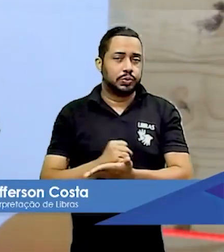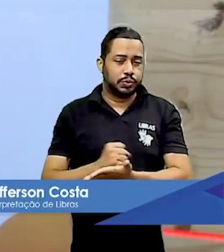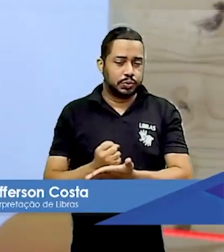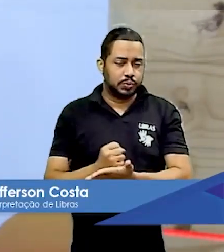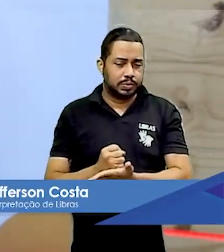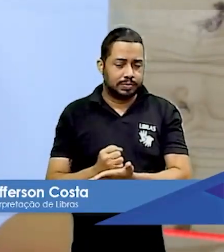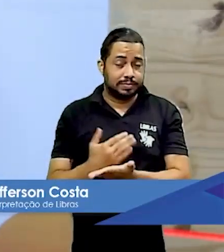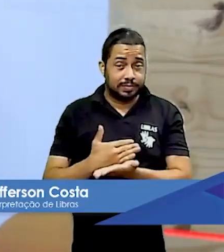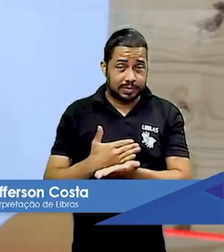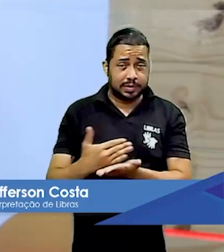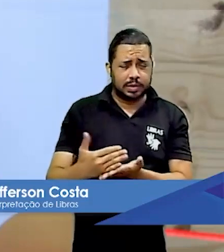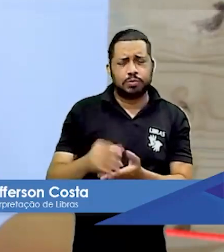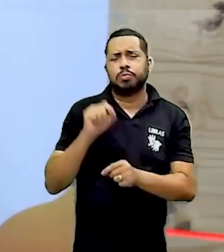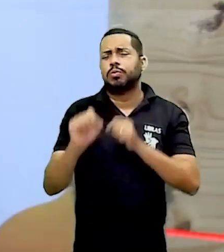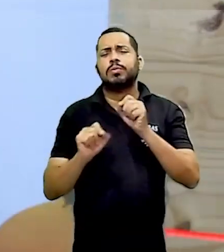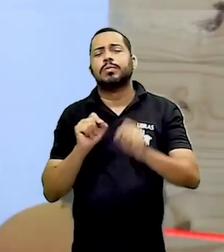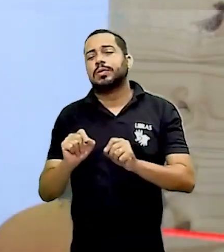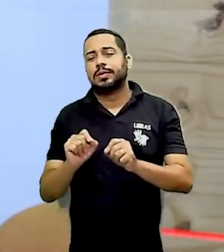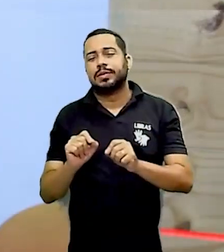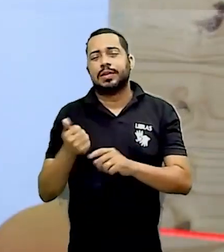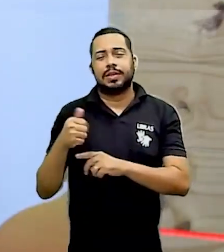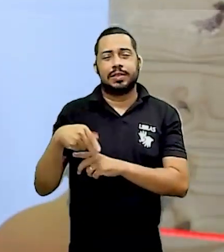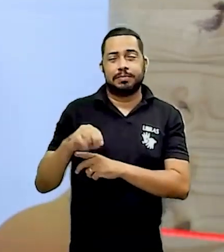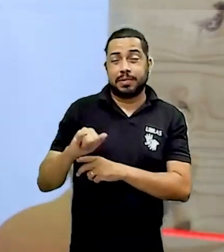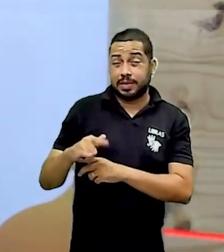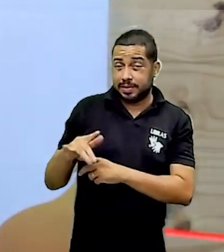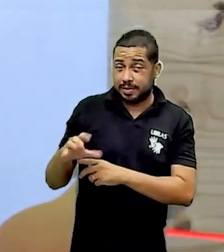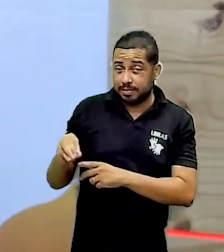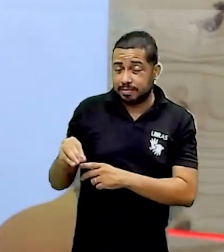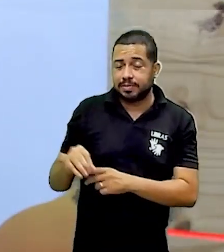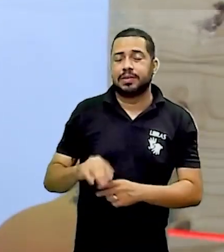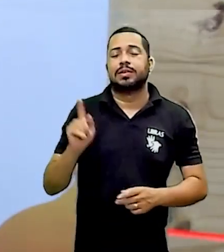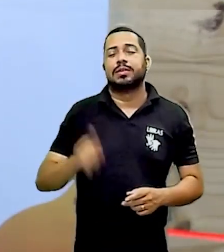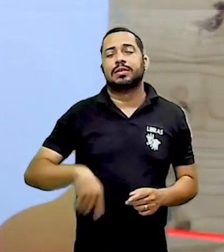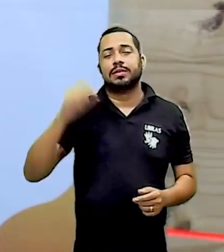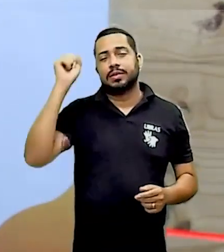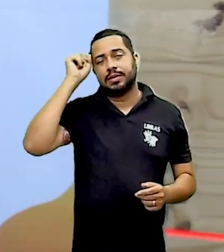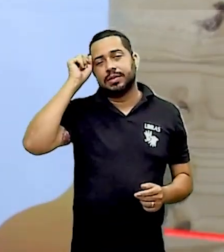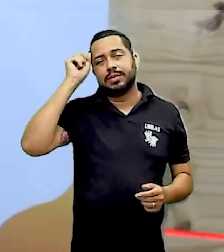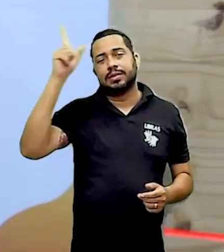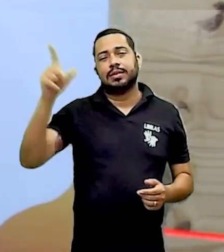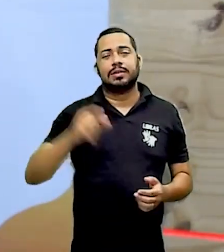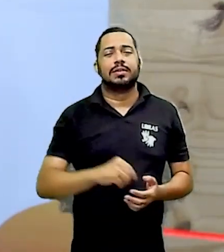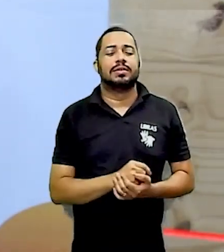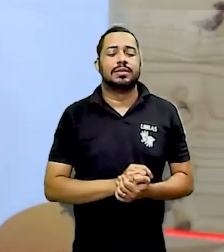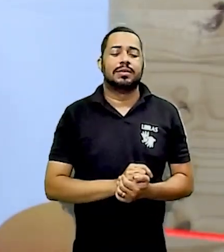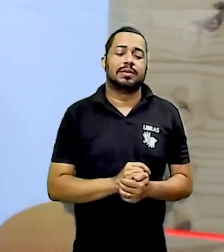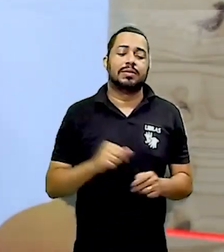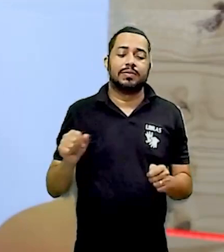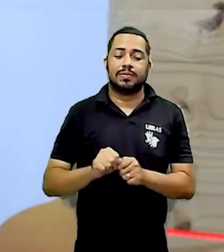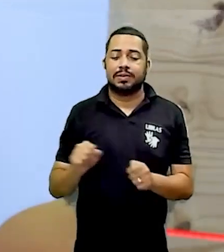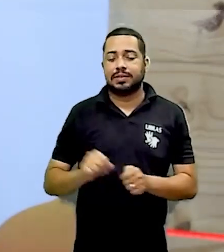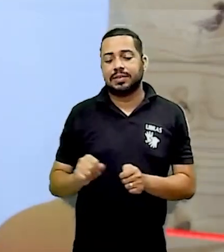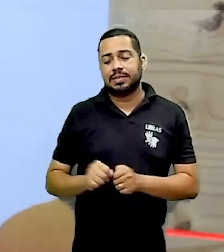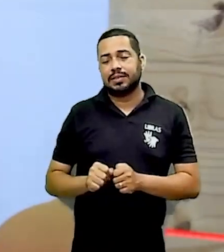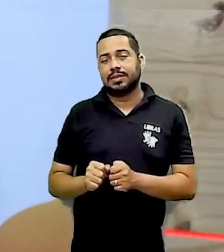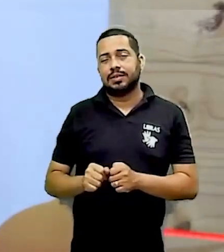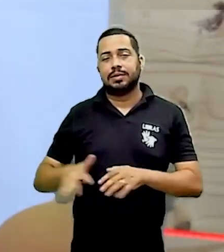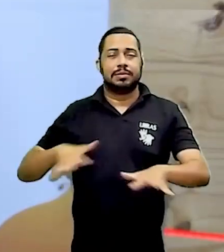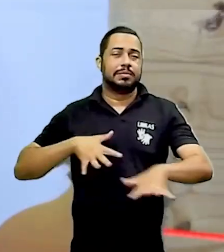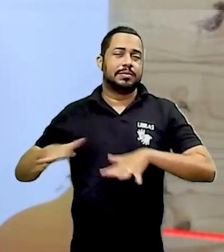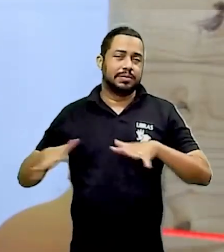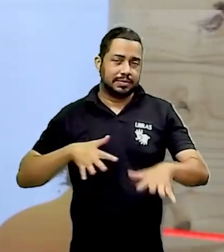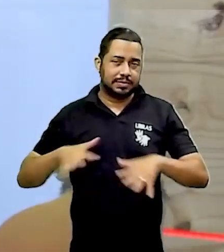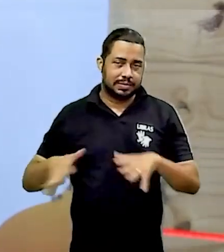Enfim, começando logo, o que seria animação? Bom, animação é a ideia de fazer a ilusão de